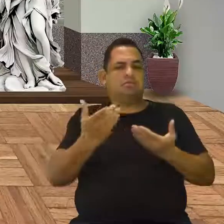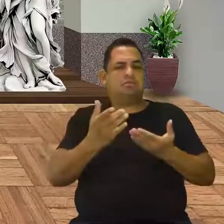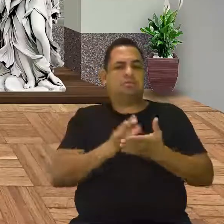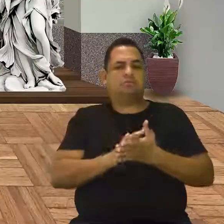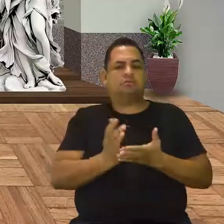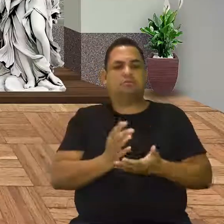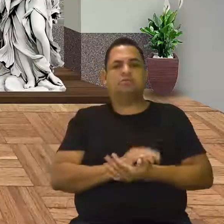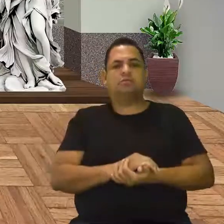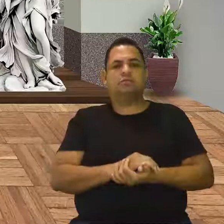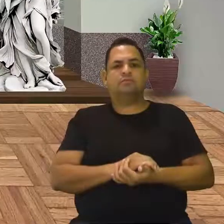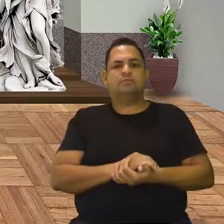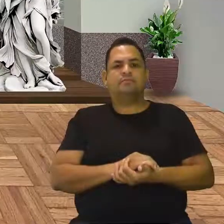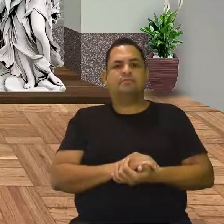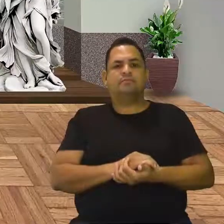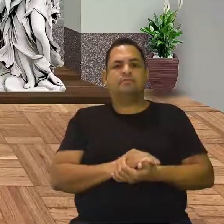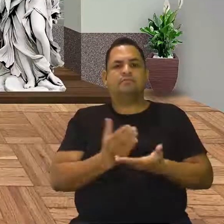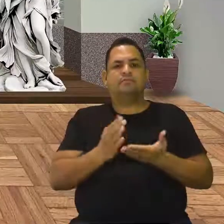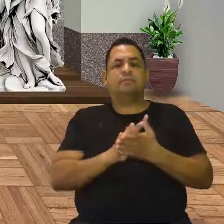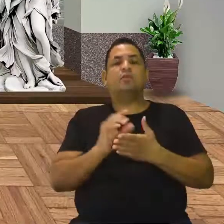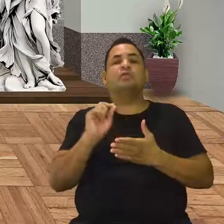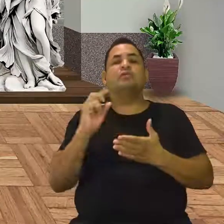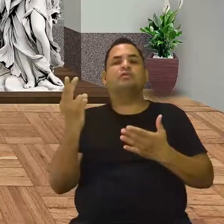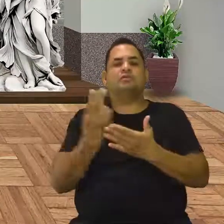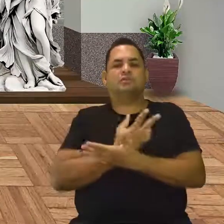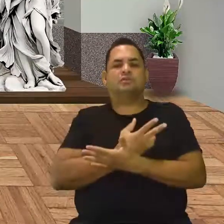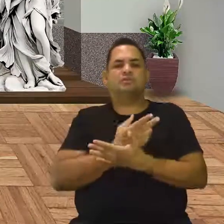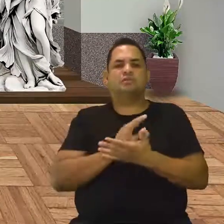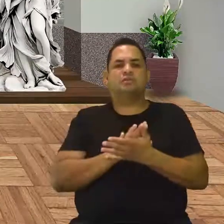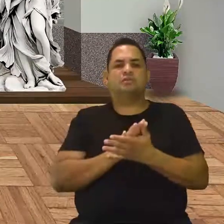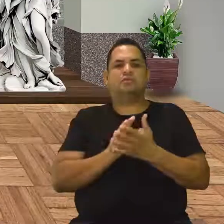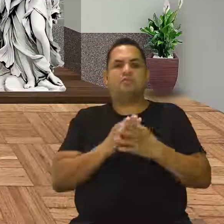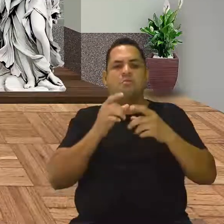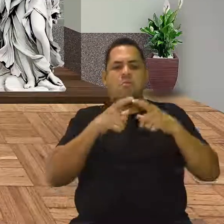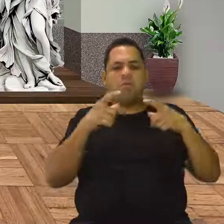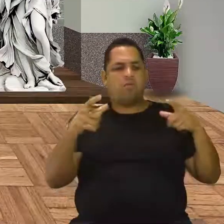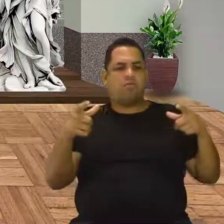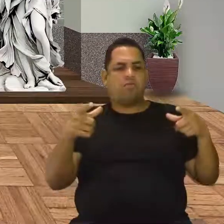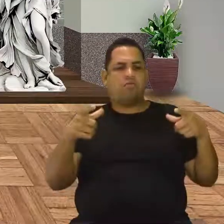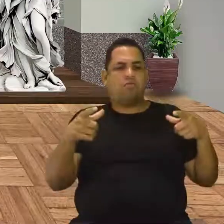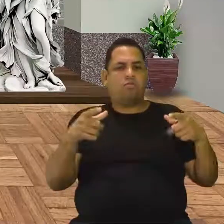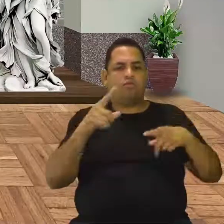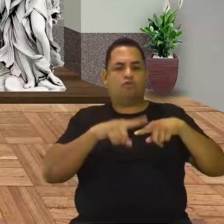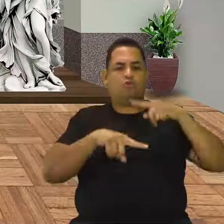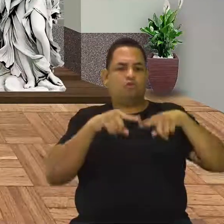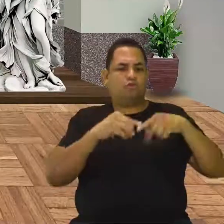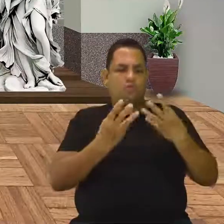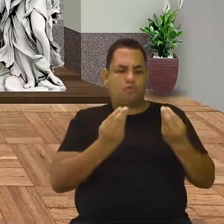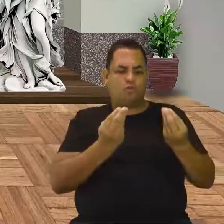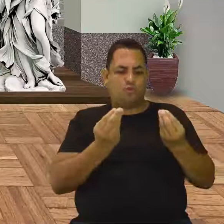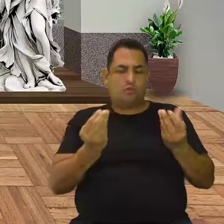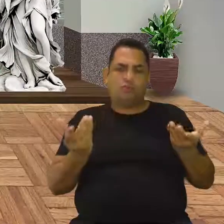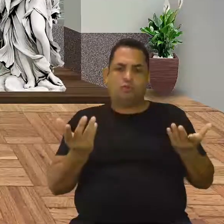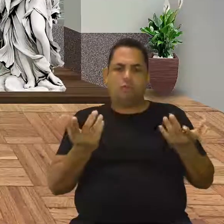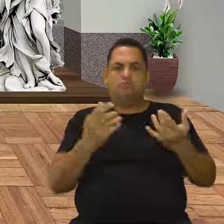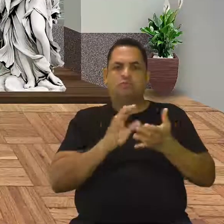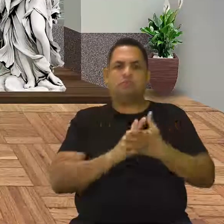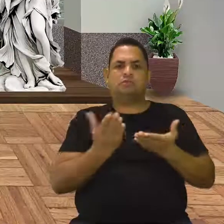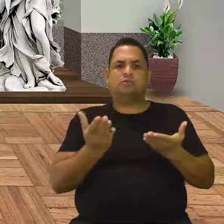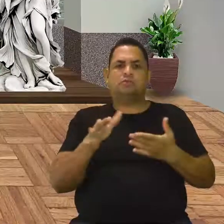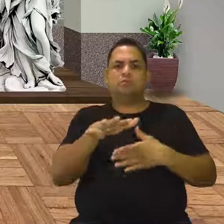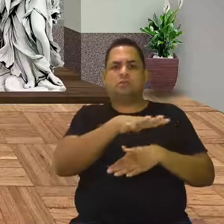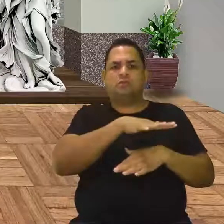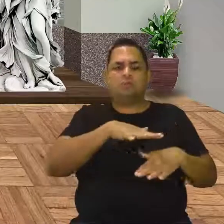conseguiu comprar. O que vai acontecer? Uma superprodução. O que aconteceu com o